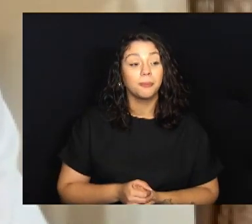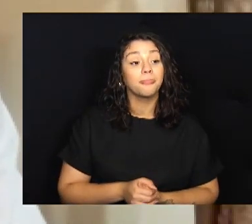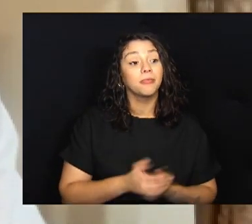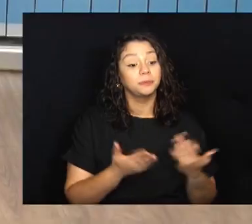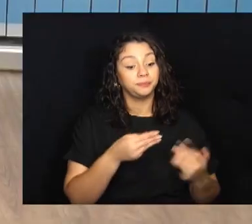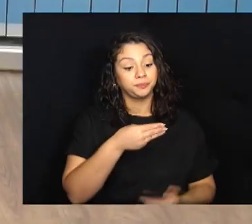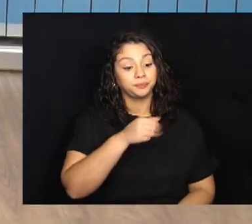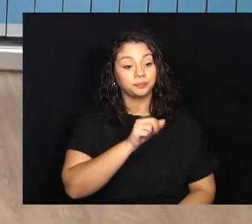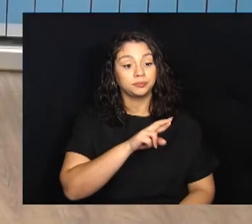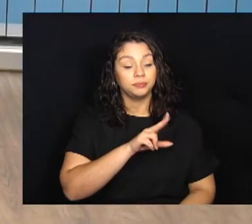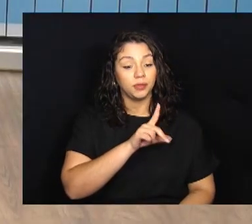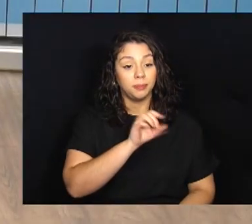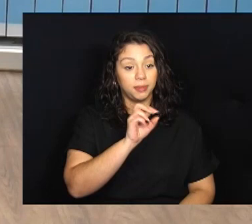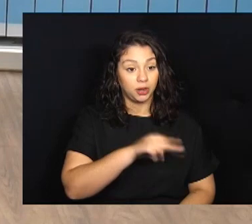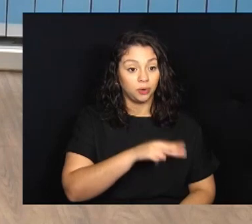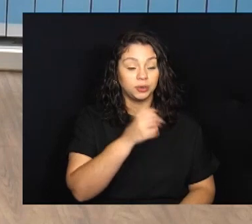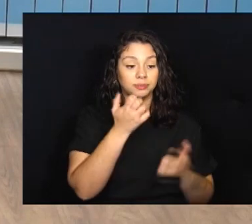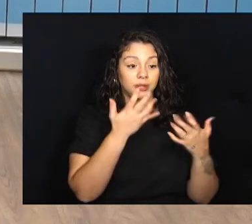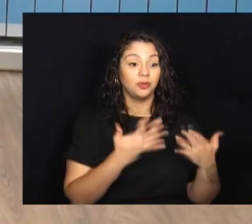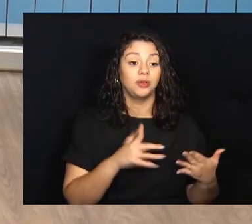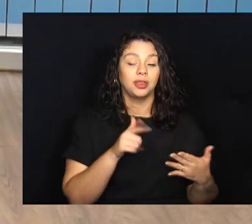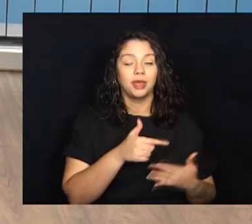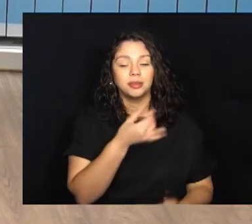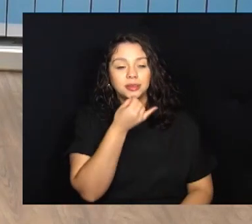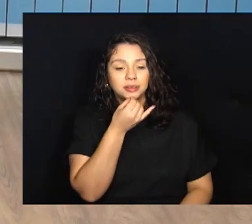Marlon, você citou aí alguns